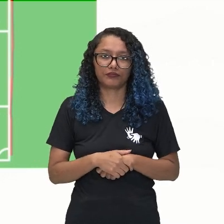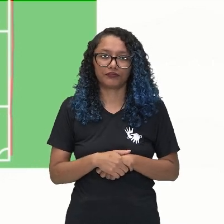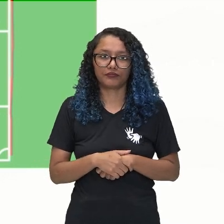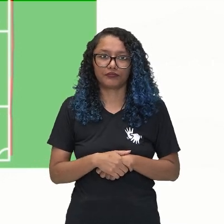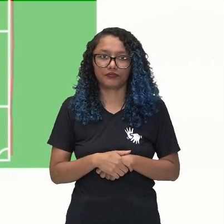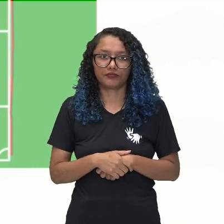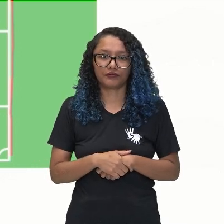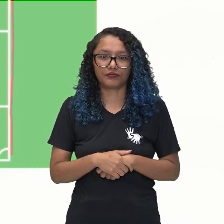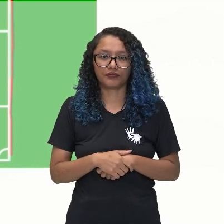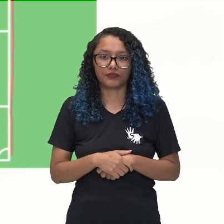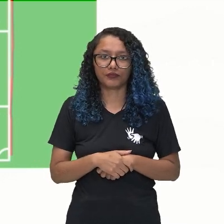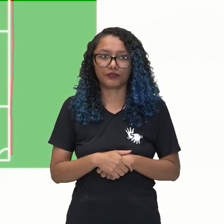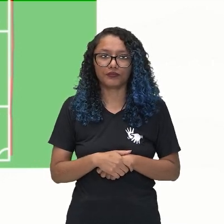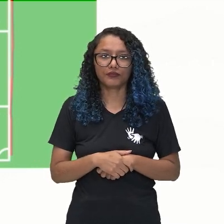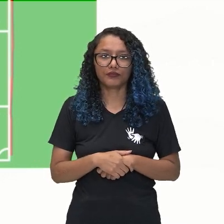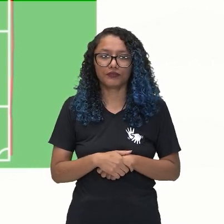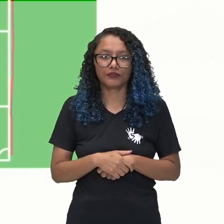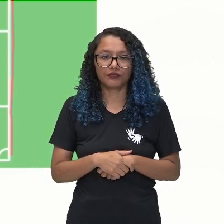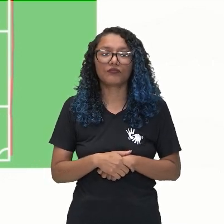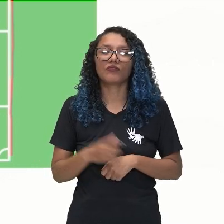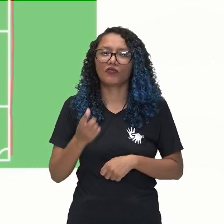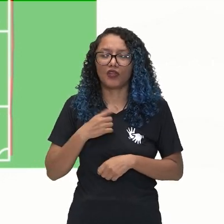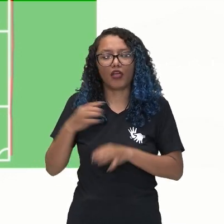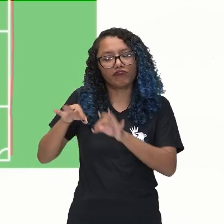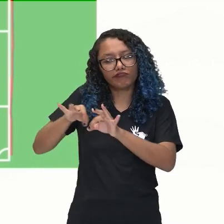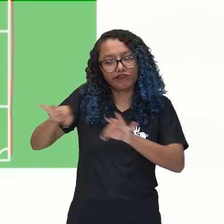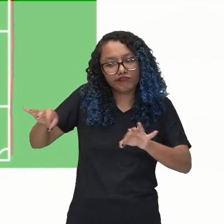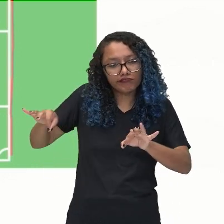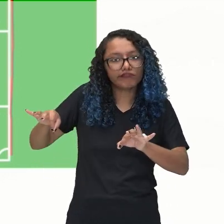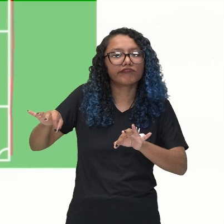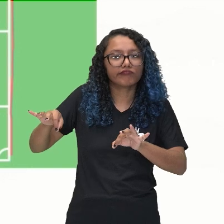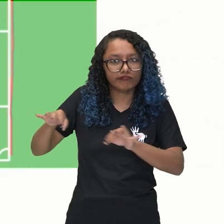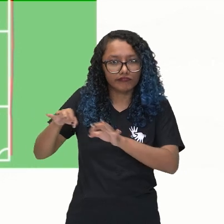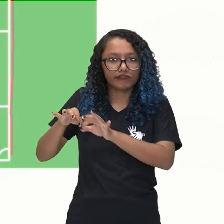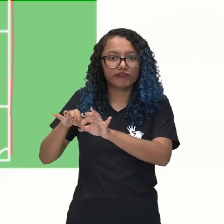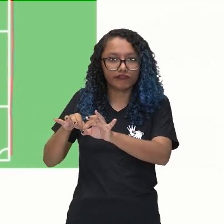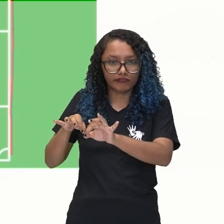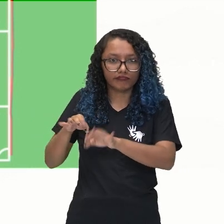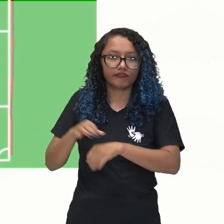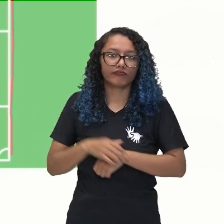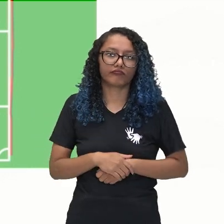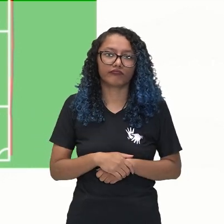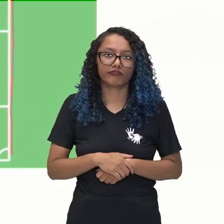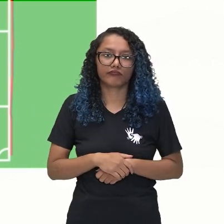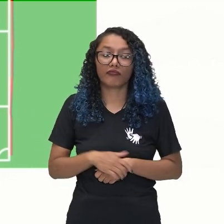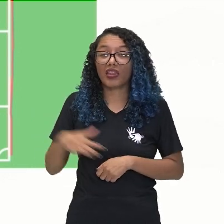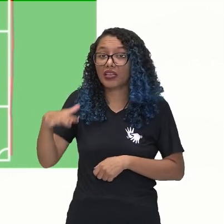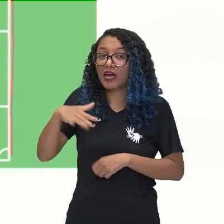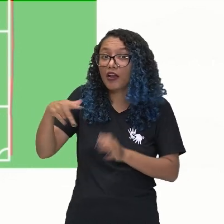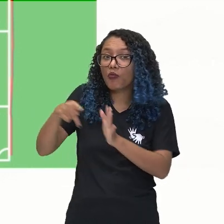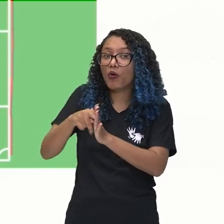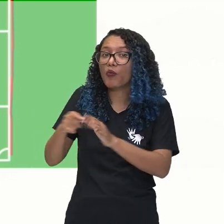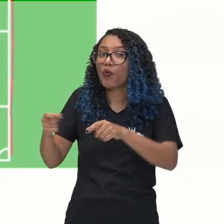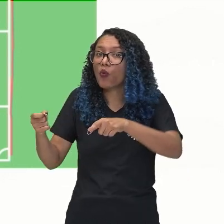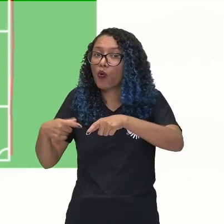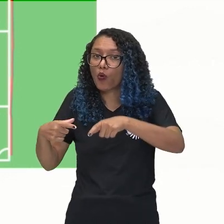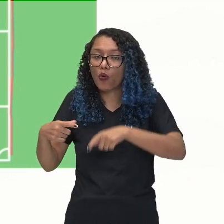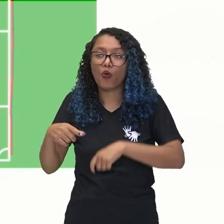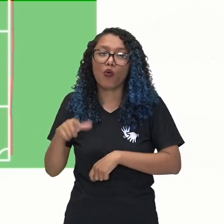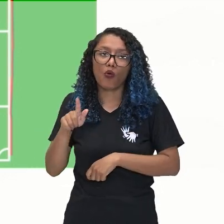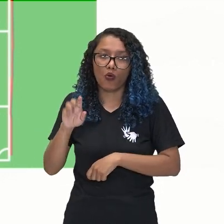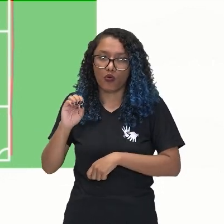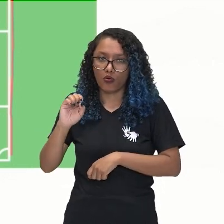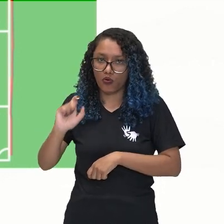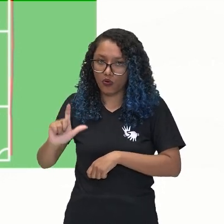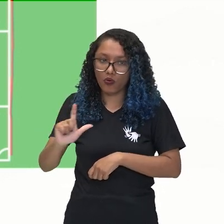uma distância bem equivalente da área de meta, que é o gol, certo? Então nós